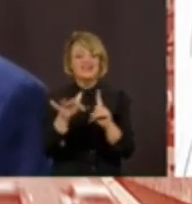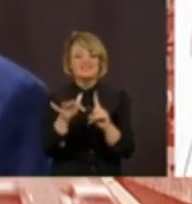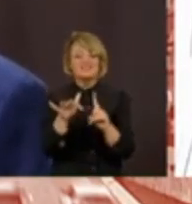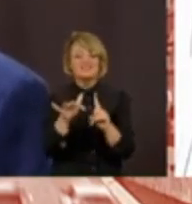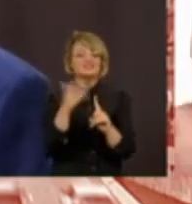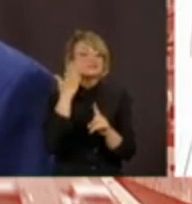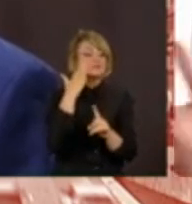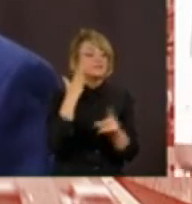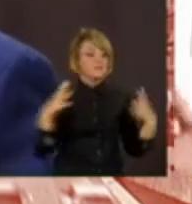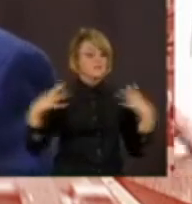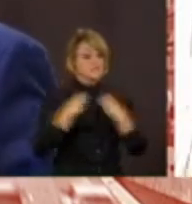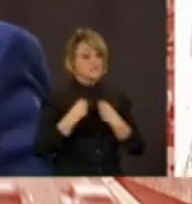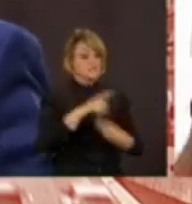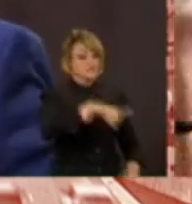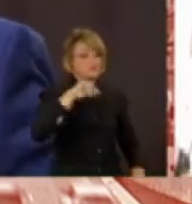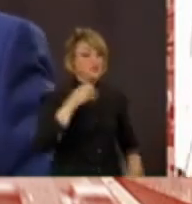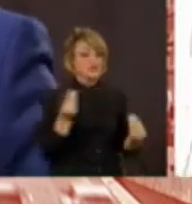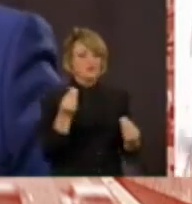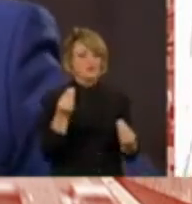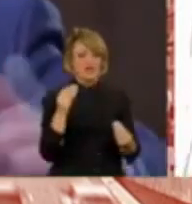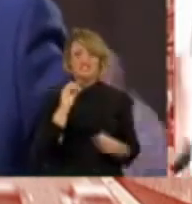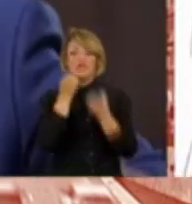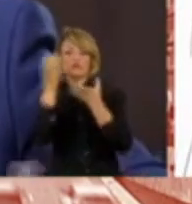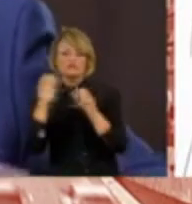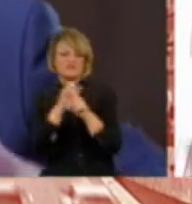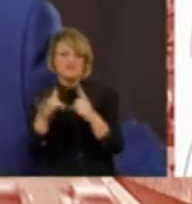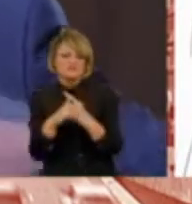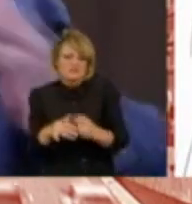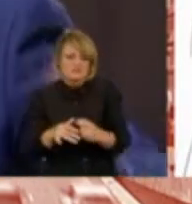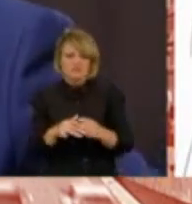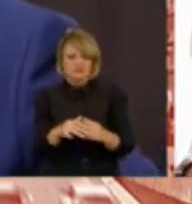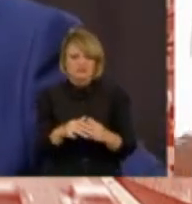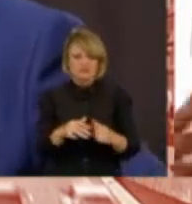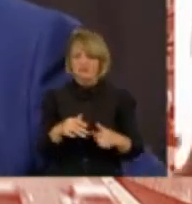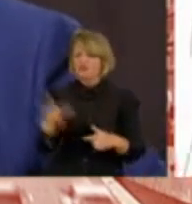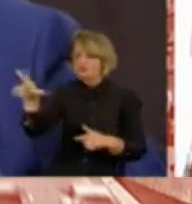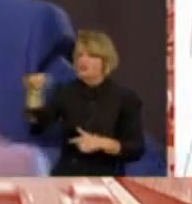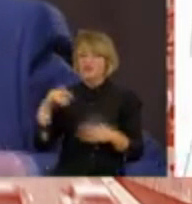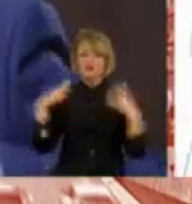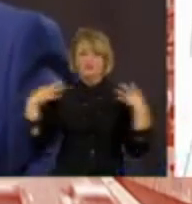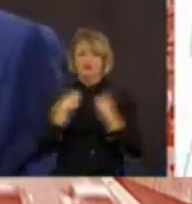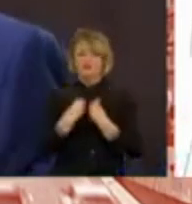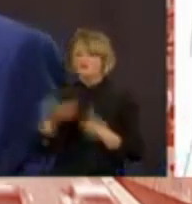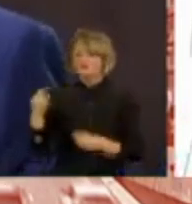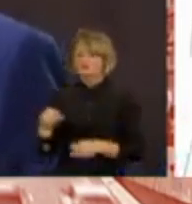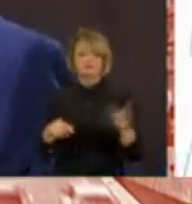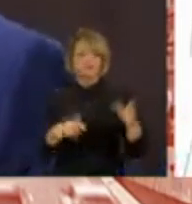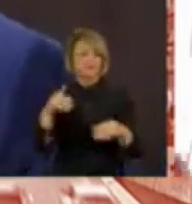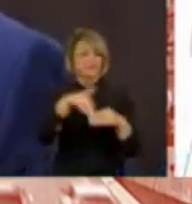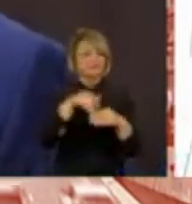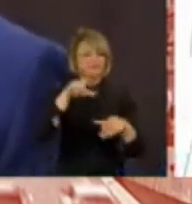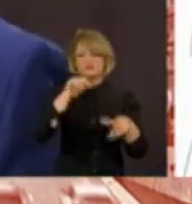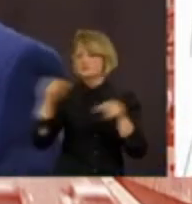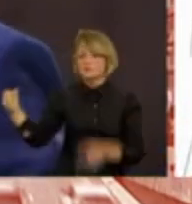uma fala que aparentemente, no caso dessa, uma fala pontual, ela toma uma dimensão, primeiro porque é um presidente da República,